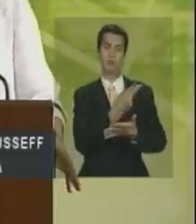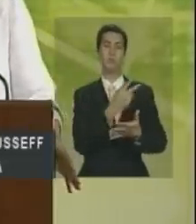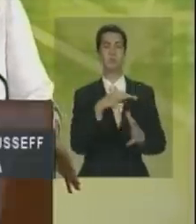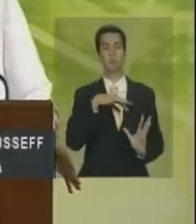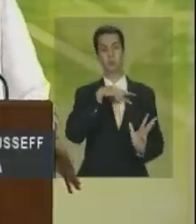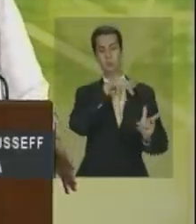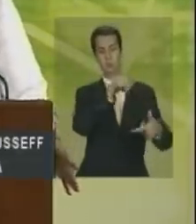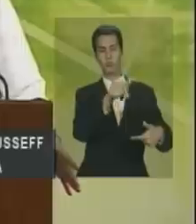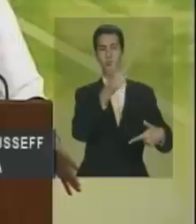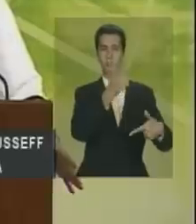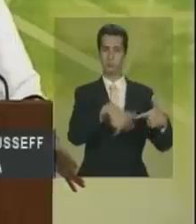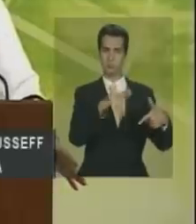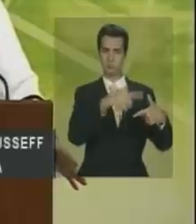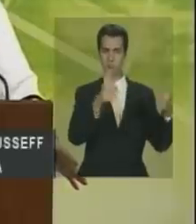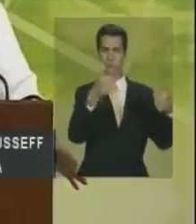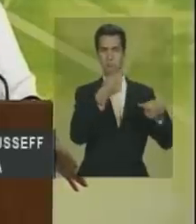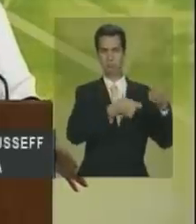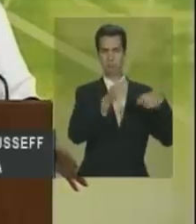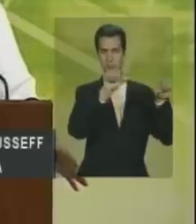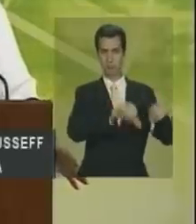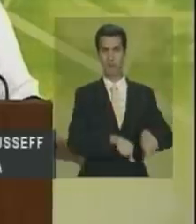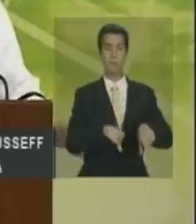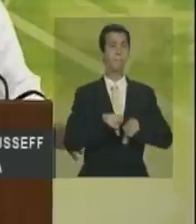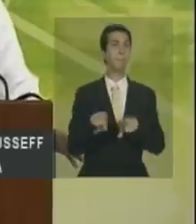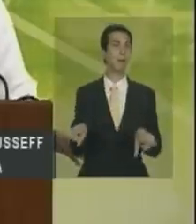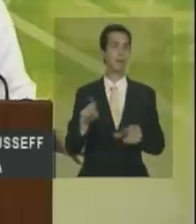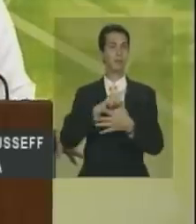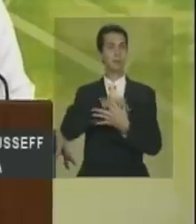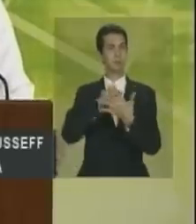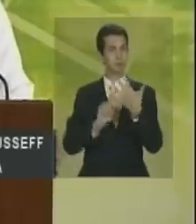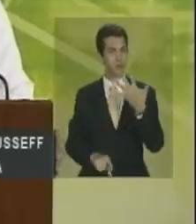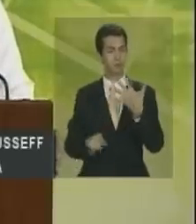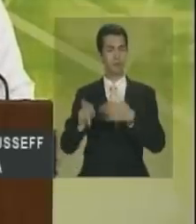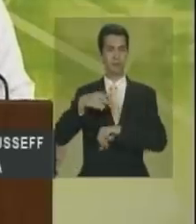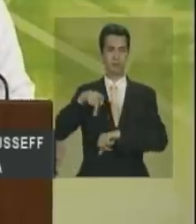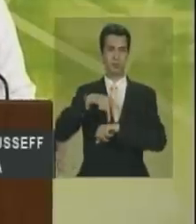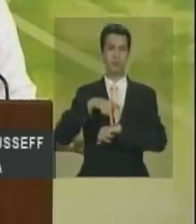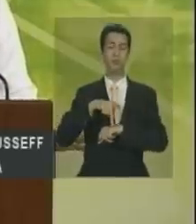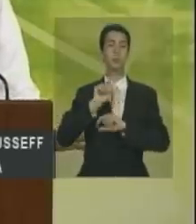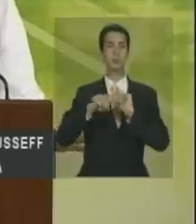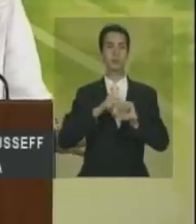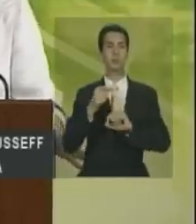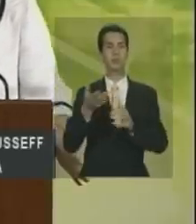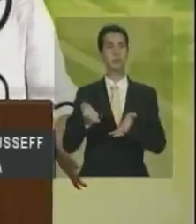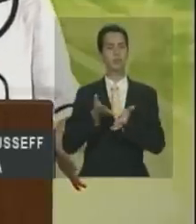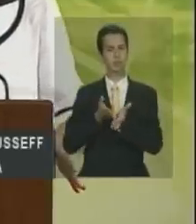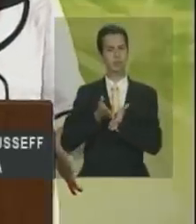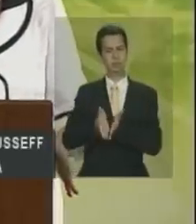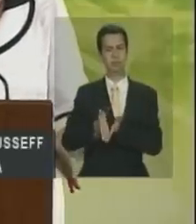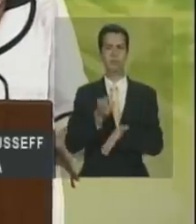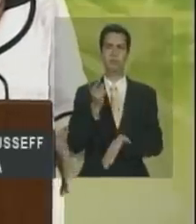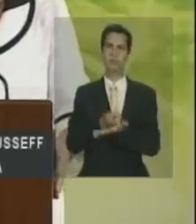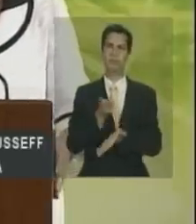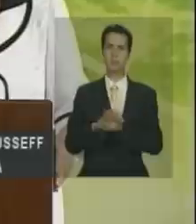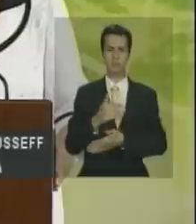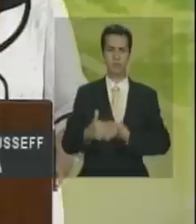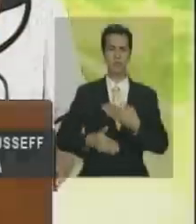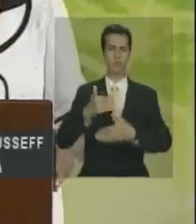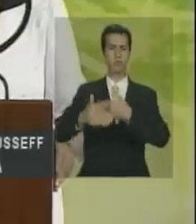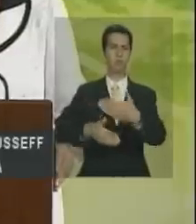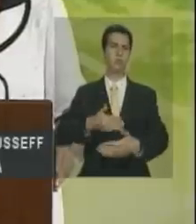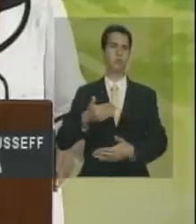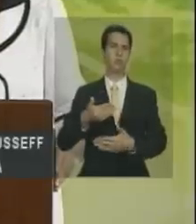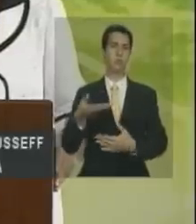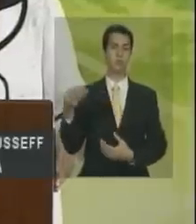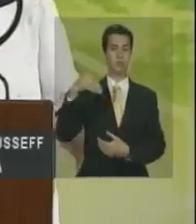da internacional, de um caminho que reafirma a centralidade do desenvolvimento de seus